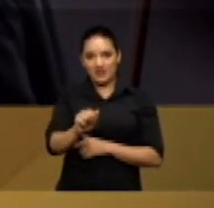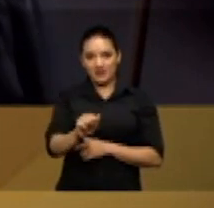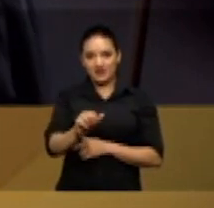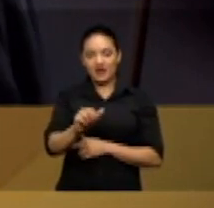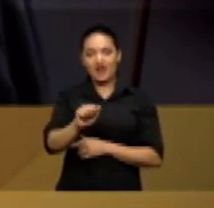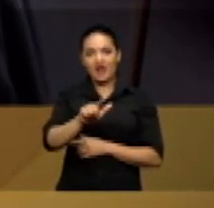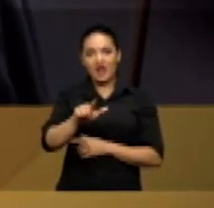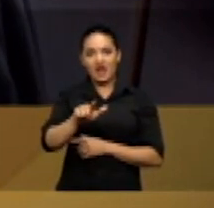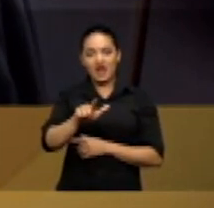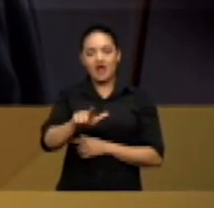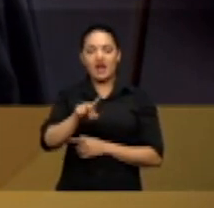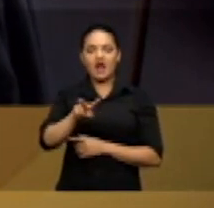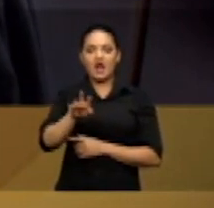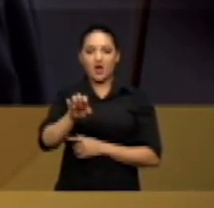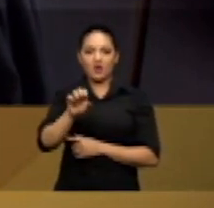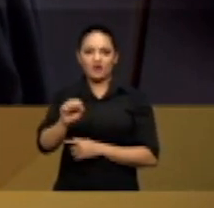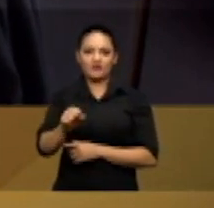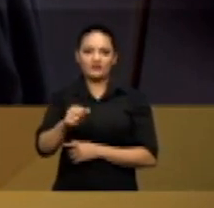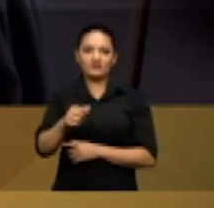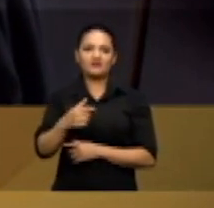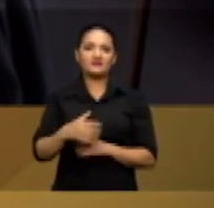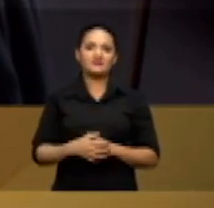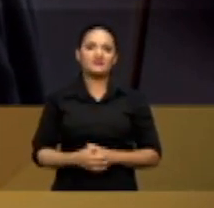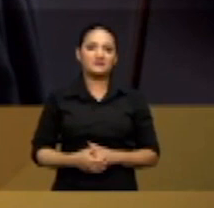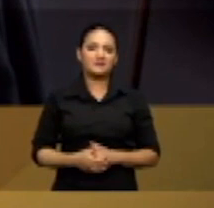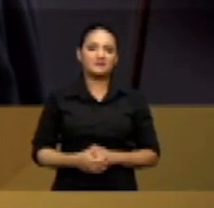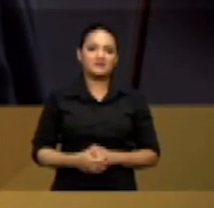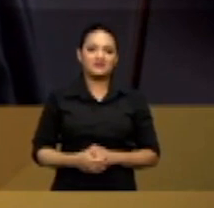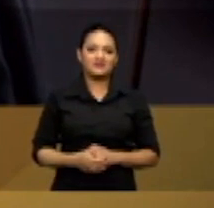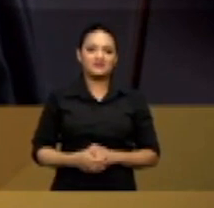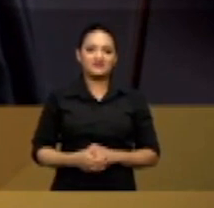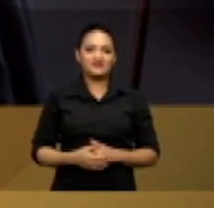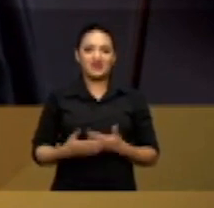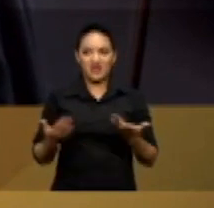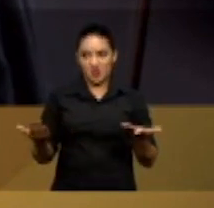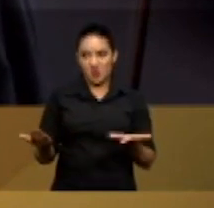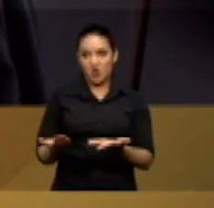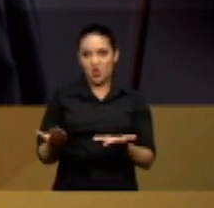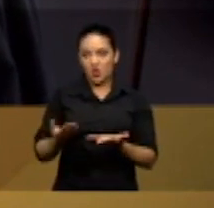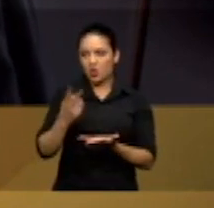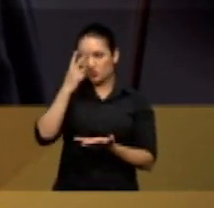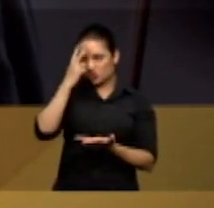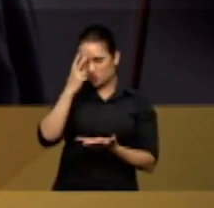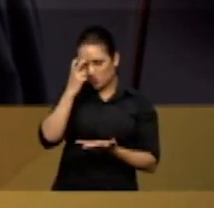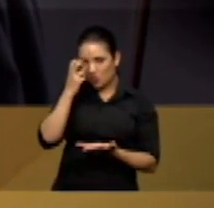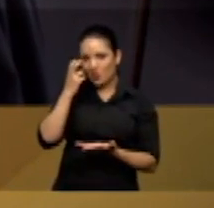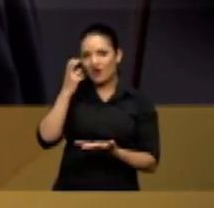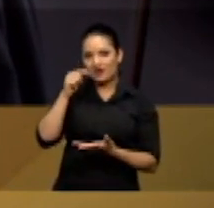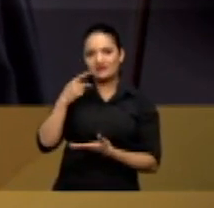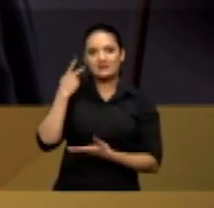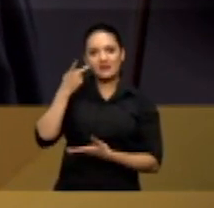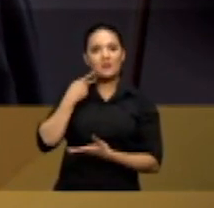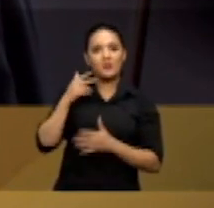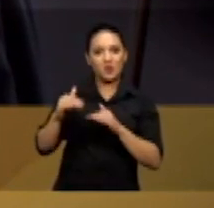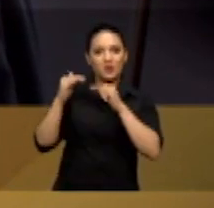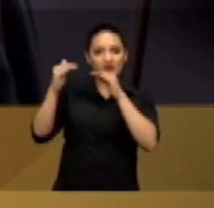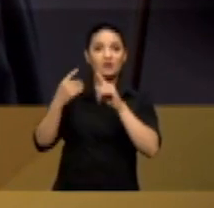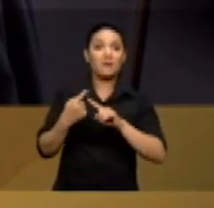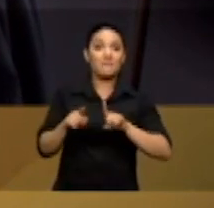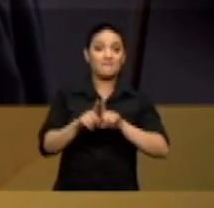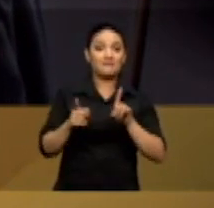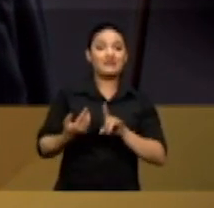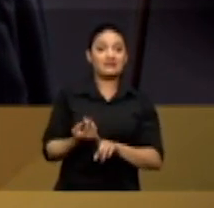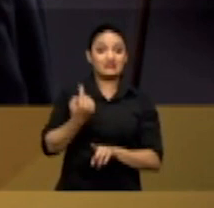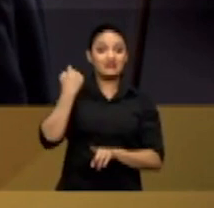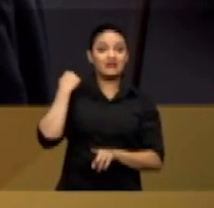permita-me, excelentíssimo senhor doutor Augusto Aras, hoje Procurador-Geral da República, era um tempo em que o Procurador-Geral da